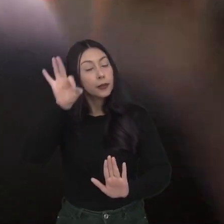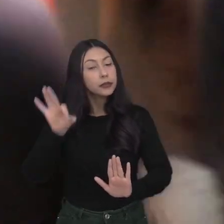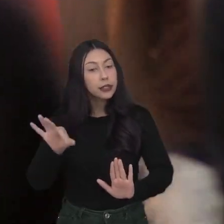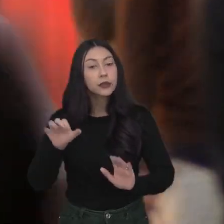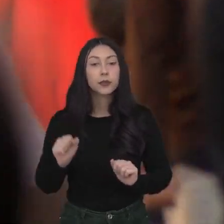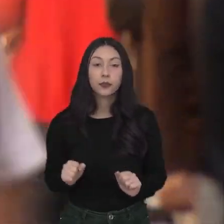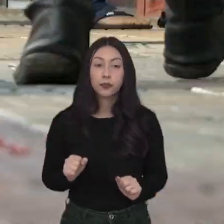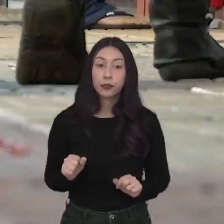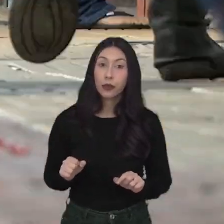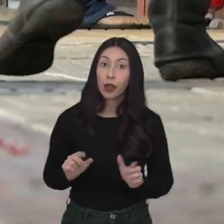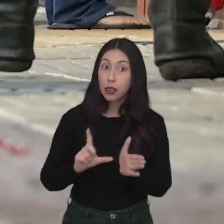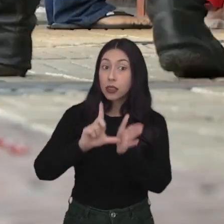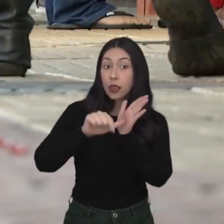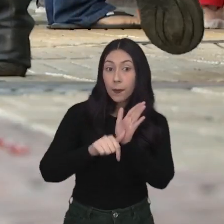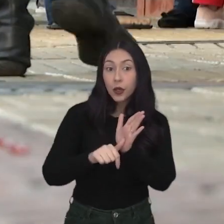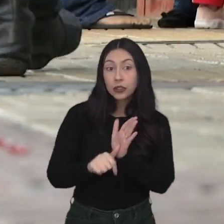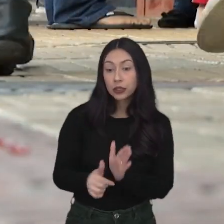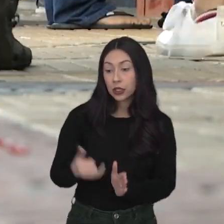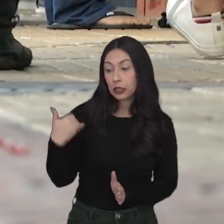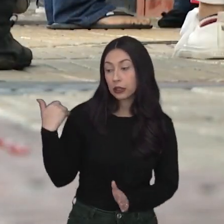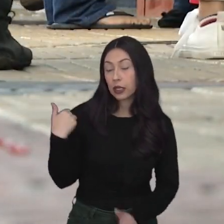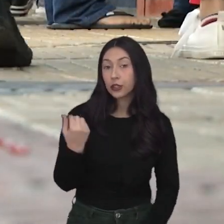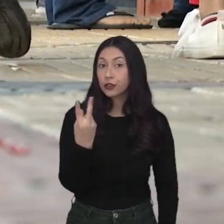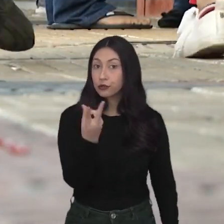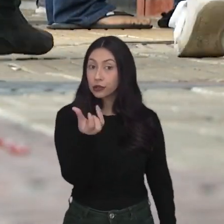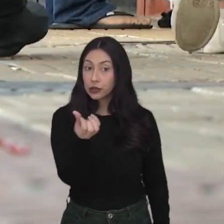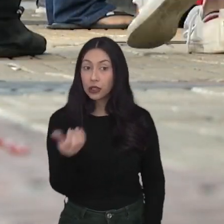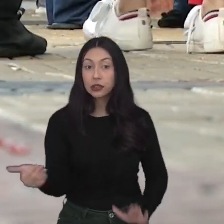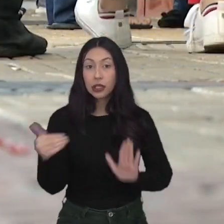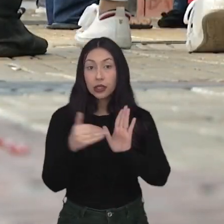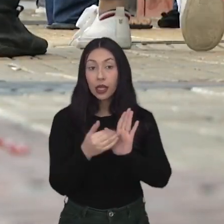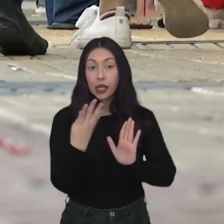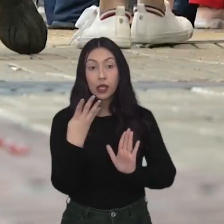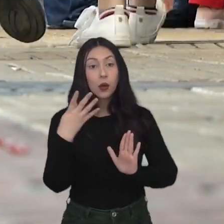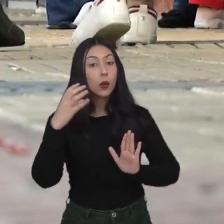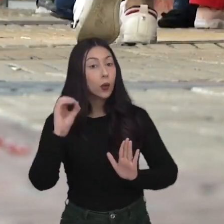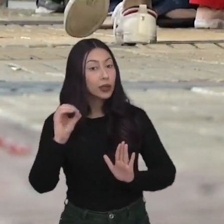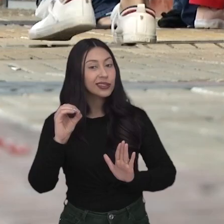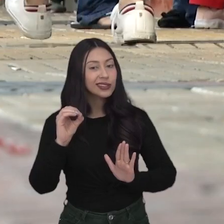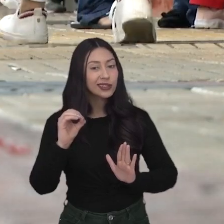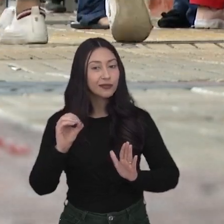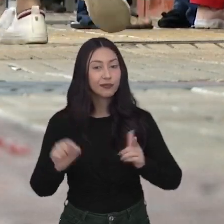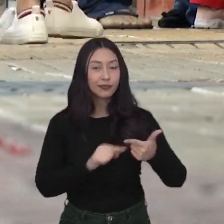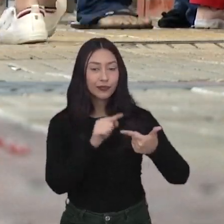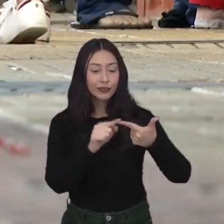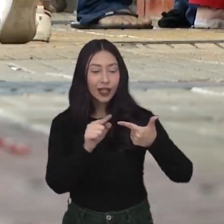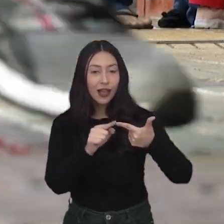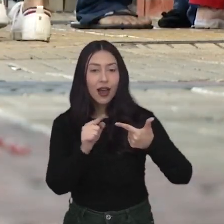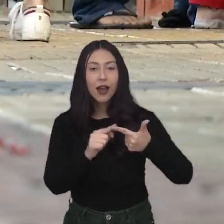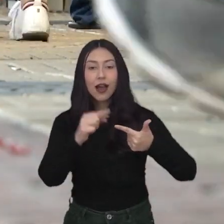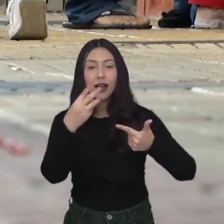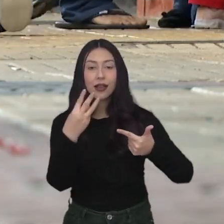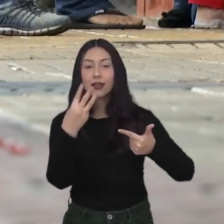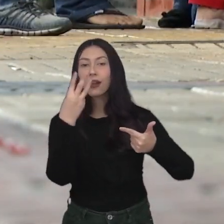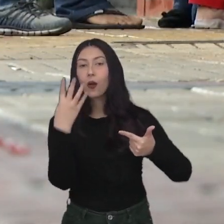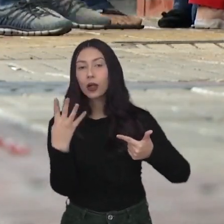35,1% do total. Na sequência estão as faixas etárias entre 26 a 40 anos, ocupando